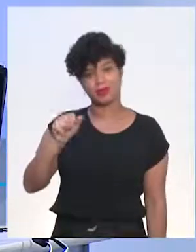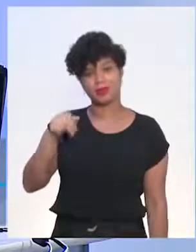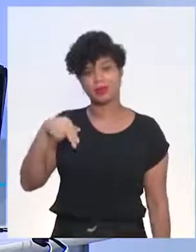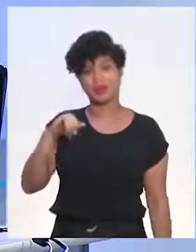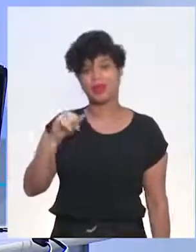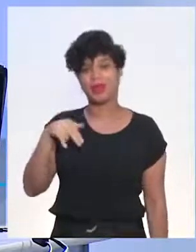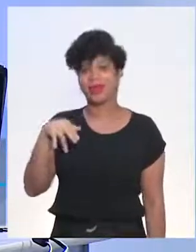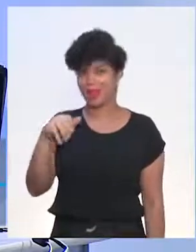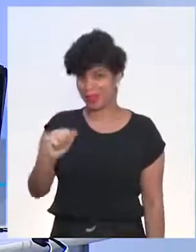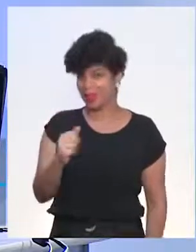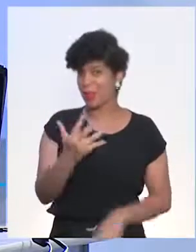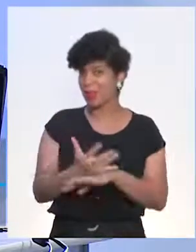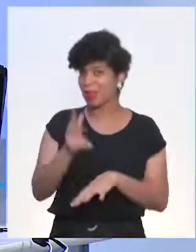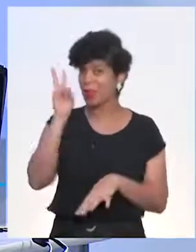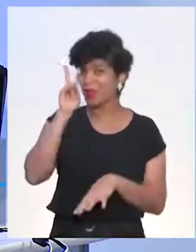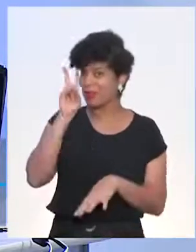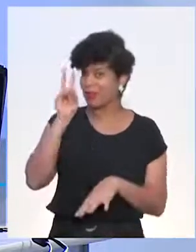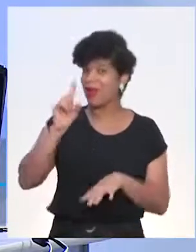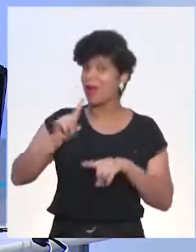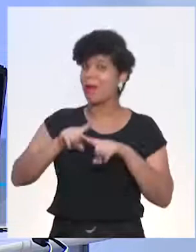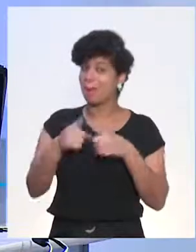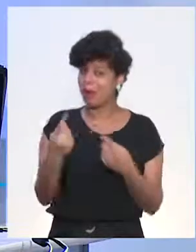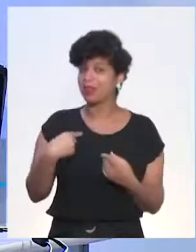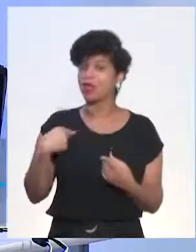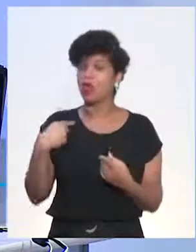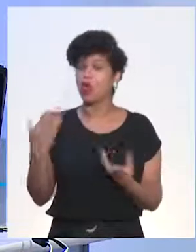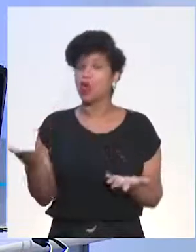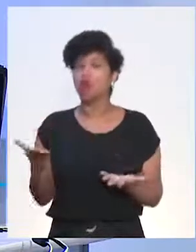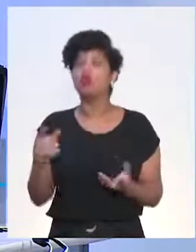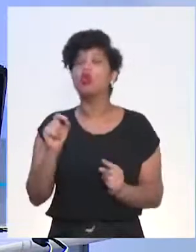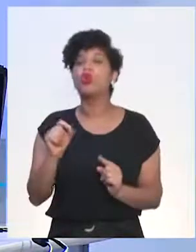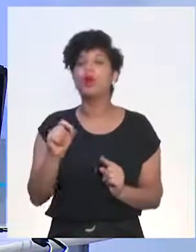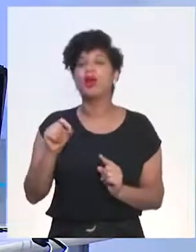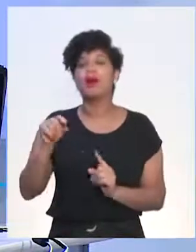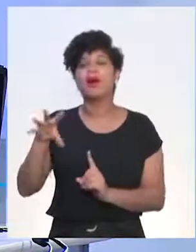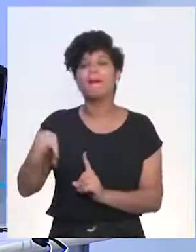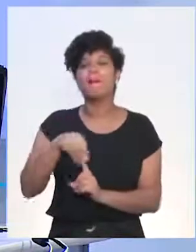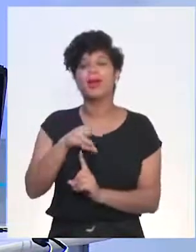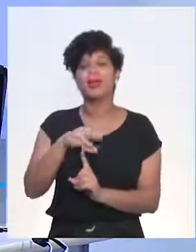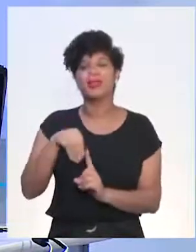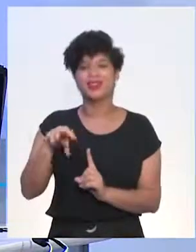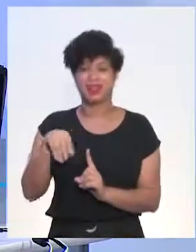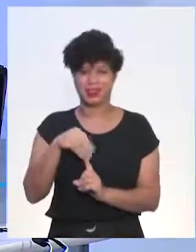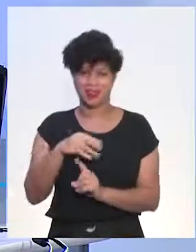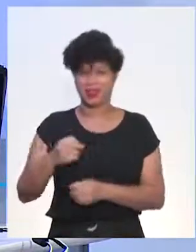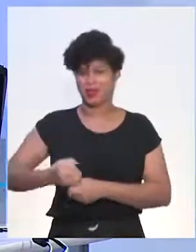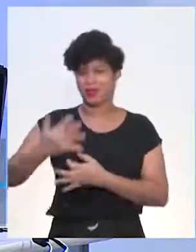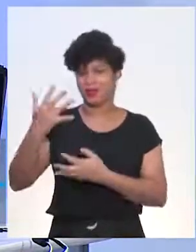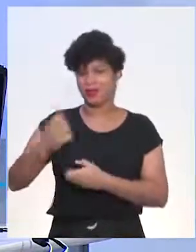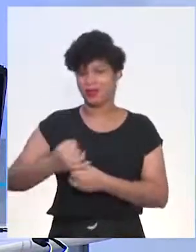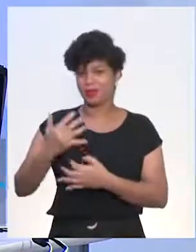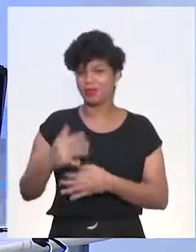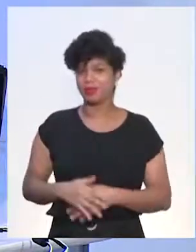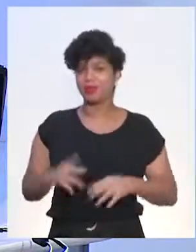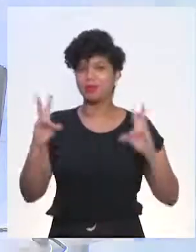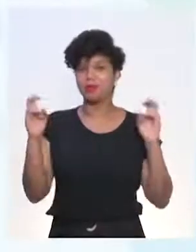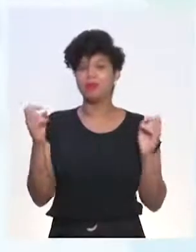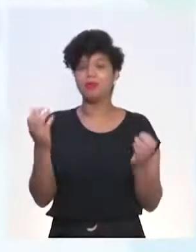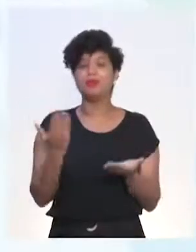e estarei mediando o chat junto com vocês, professores e estudantes. Vamos ao tema da aula de